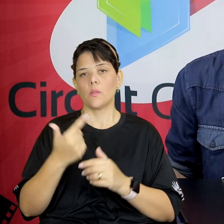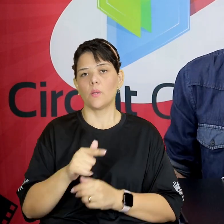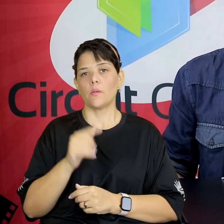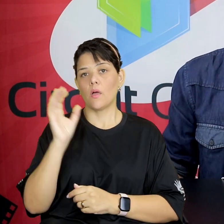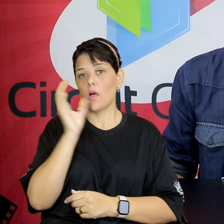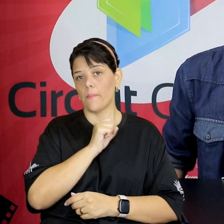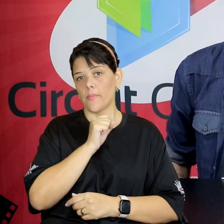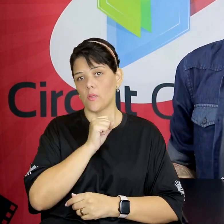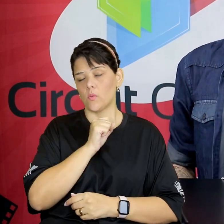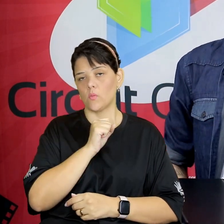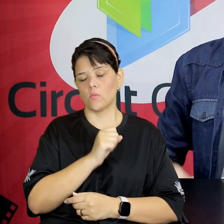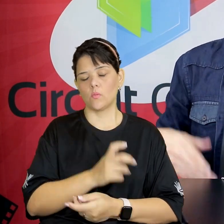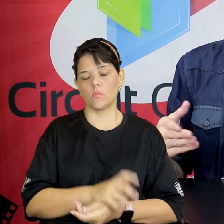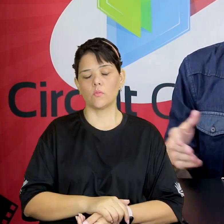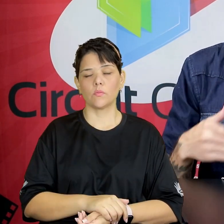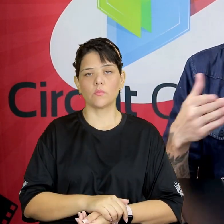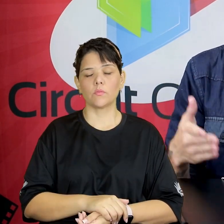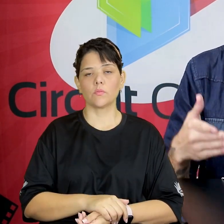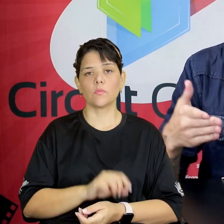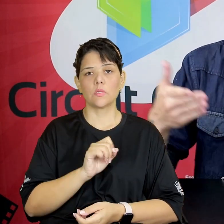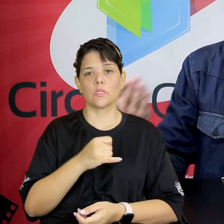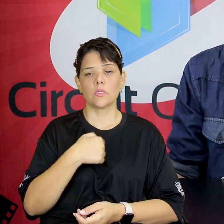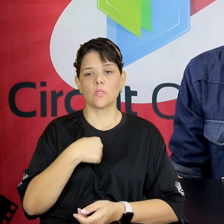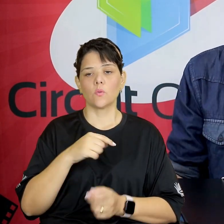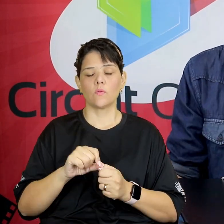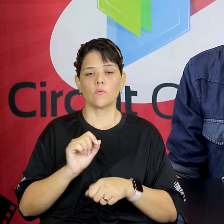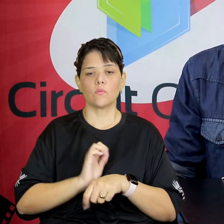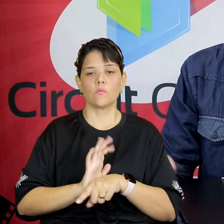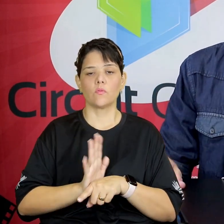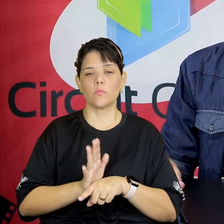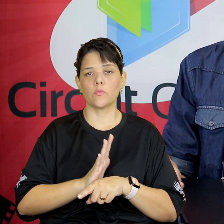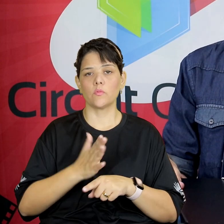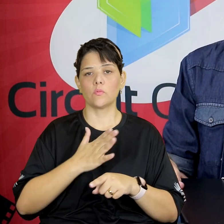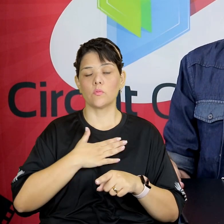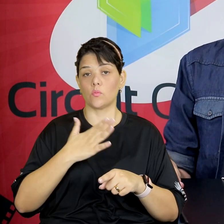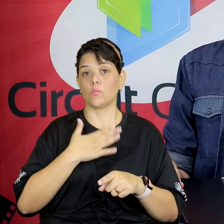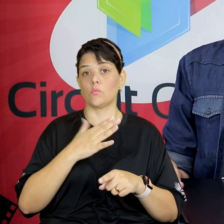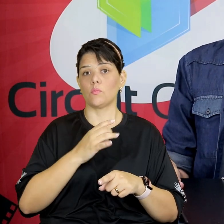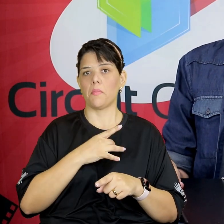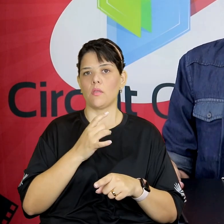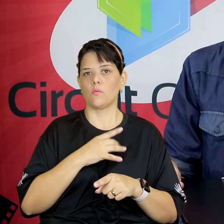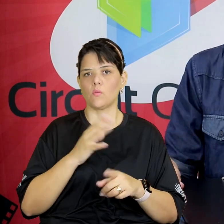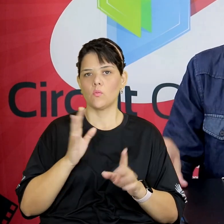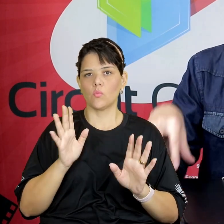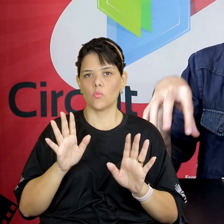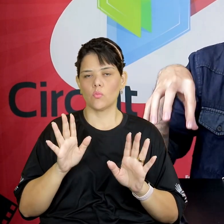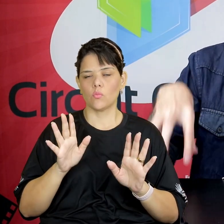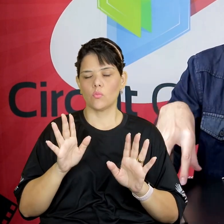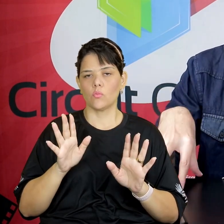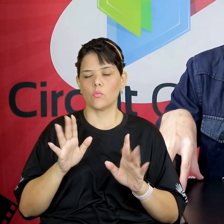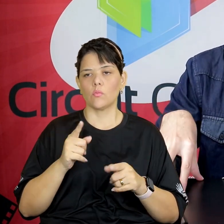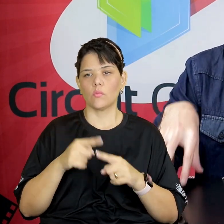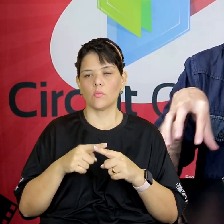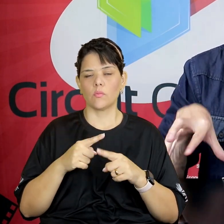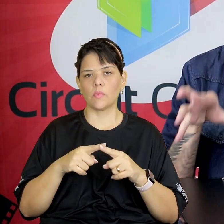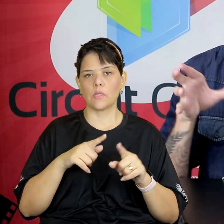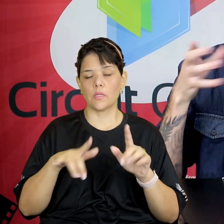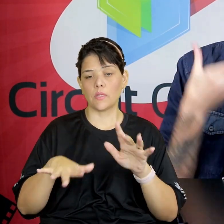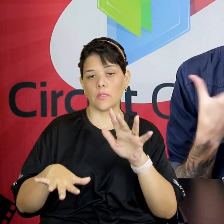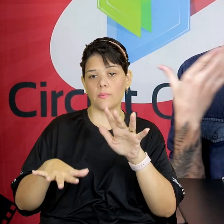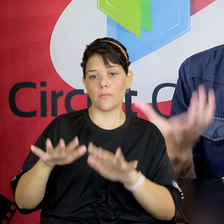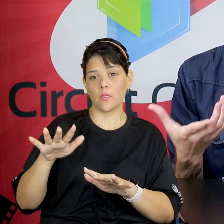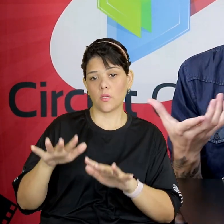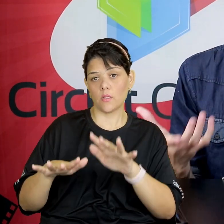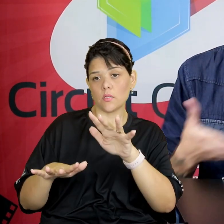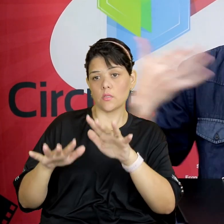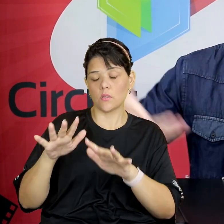tão rápida. Se eu estou editando um filme de suspense, que ele depende de você